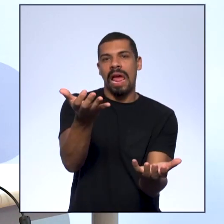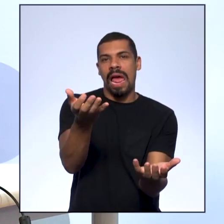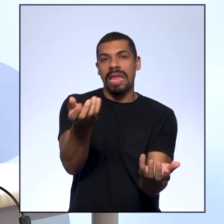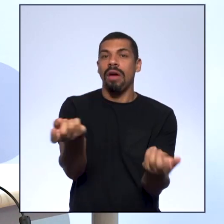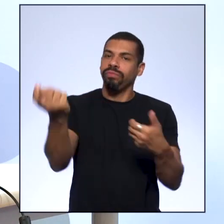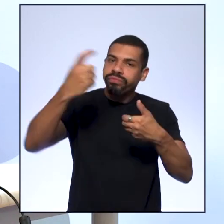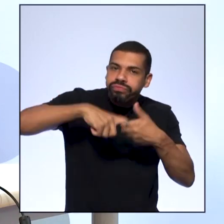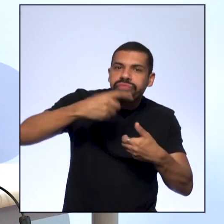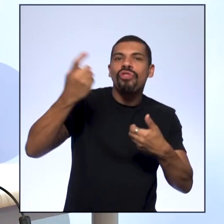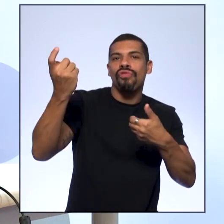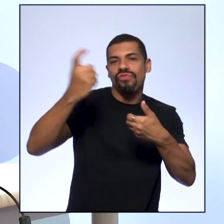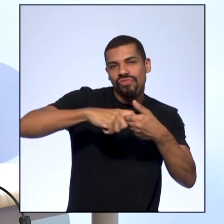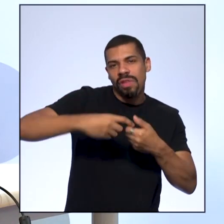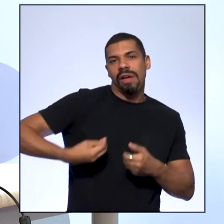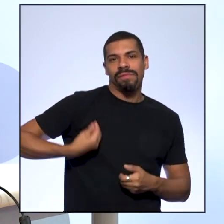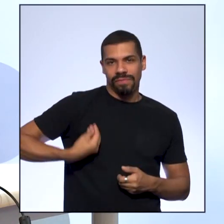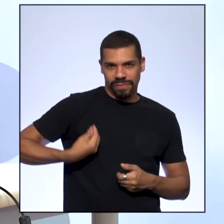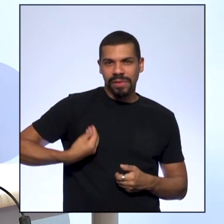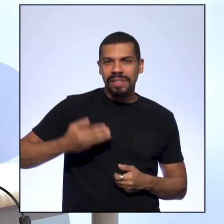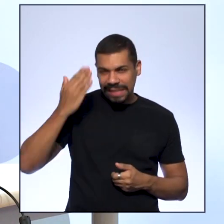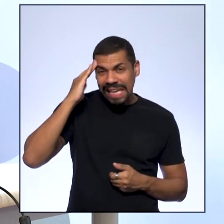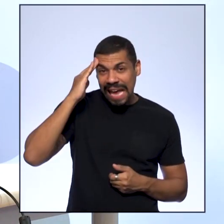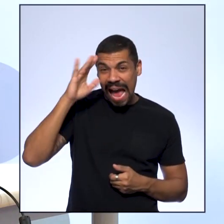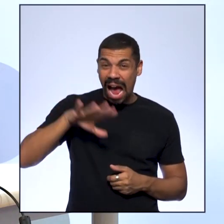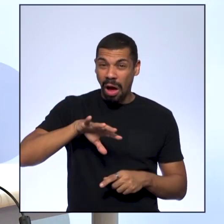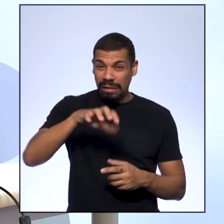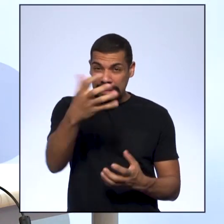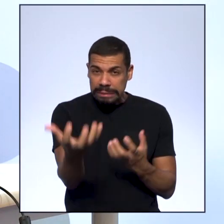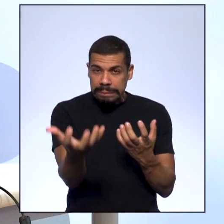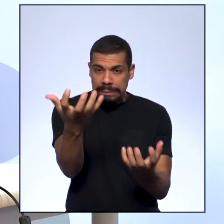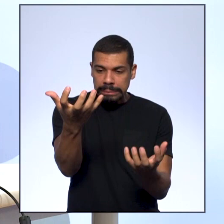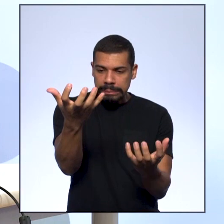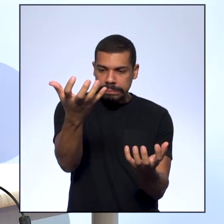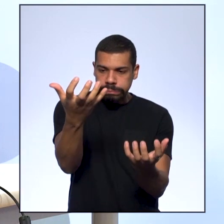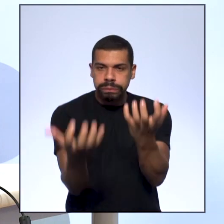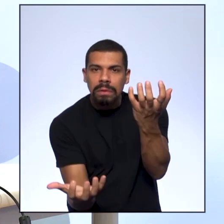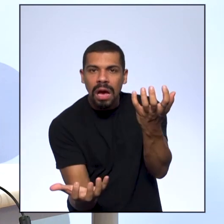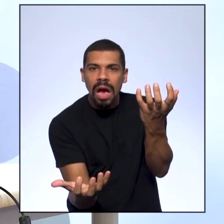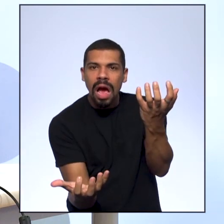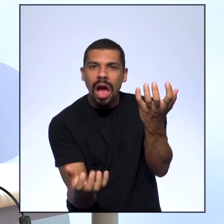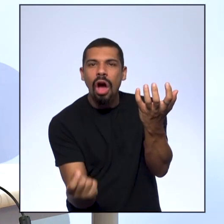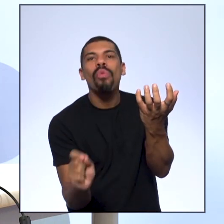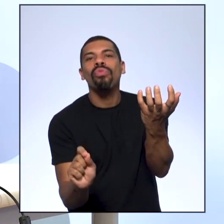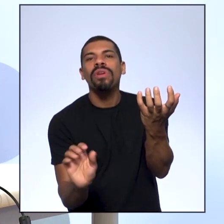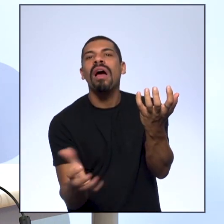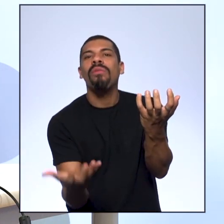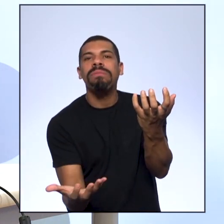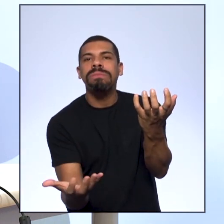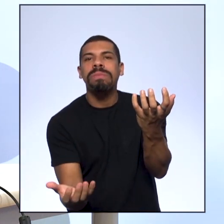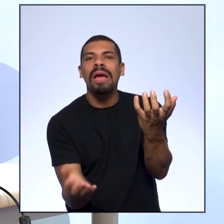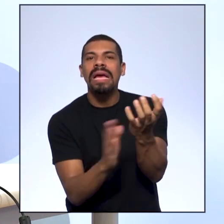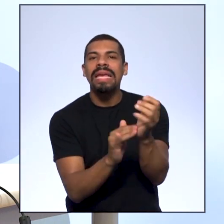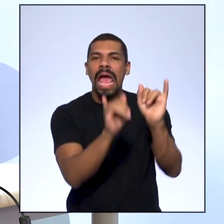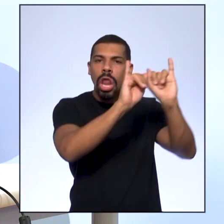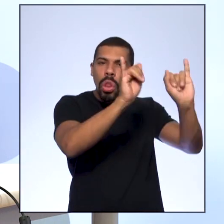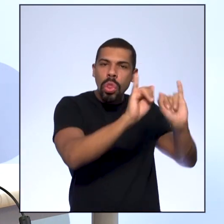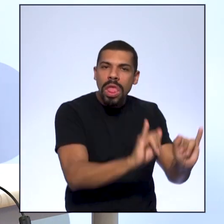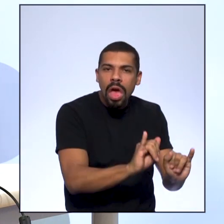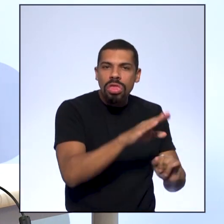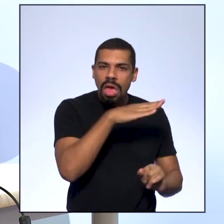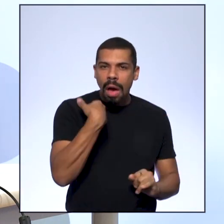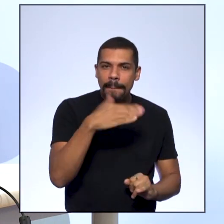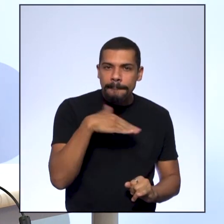teria. Se o coração fosse mais pesado, aí o Anubis, que é o deus da morte ali, que era quem fazia a pesagem na